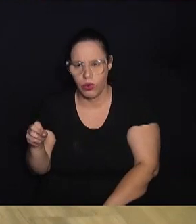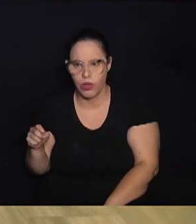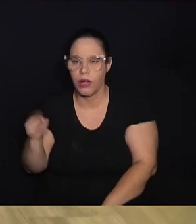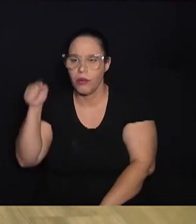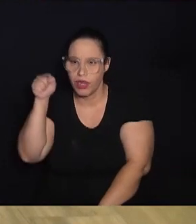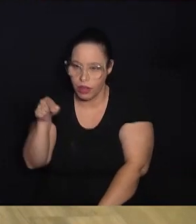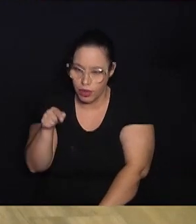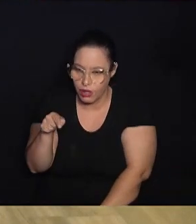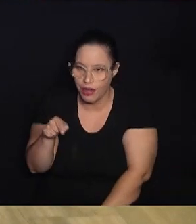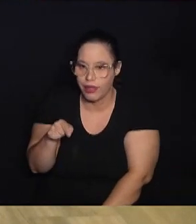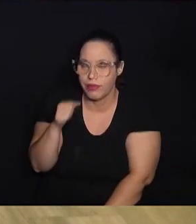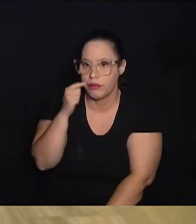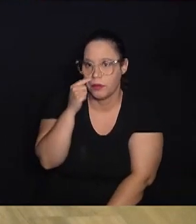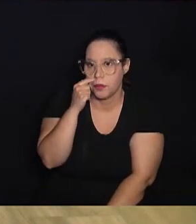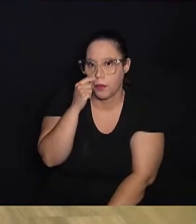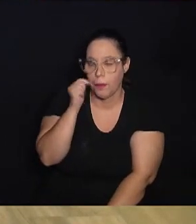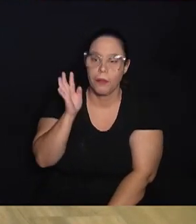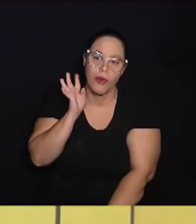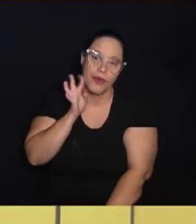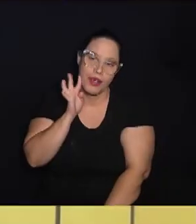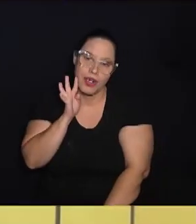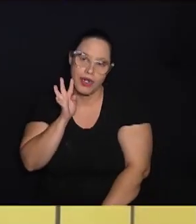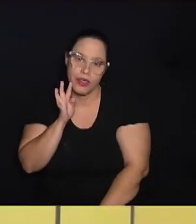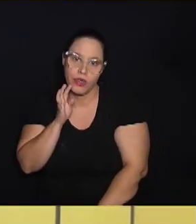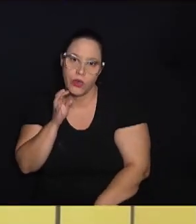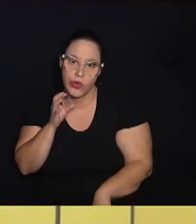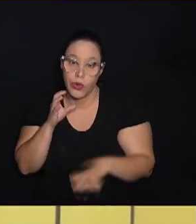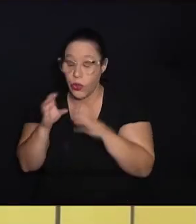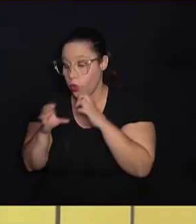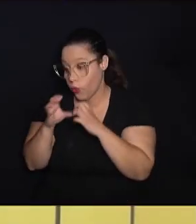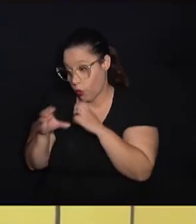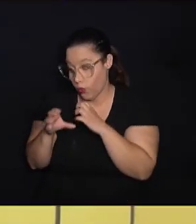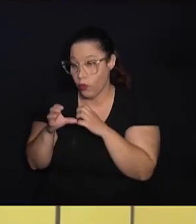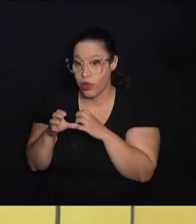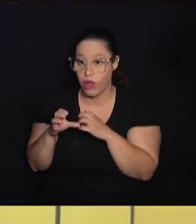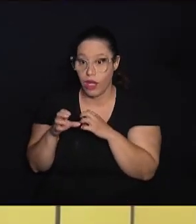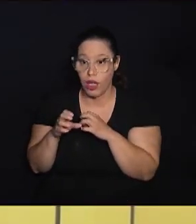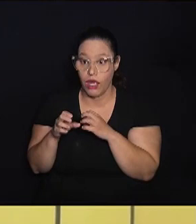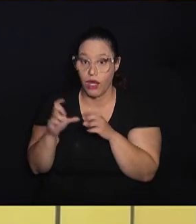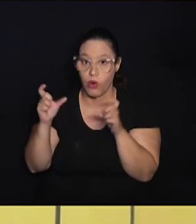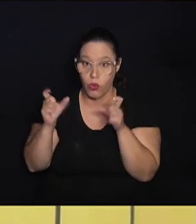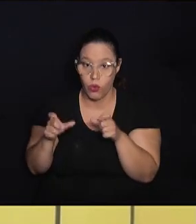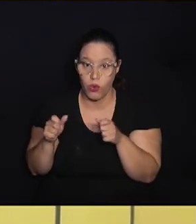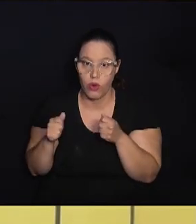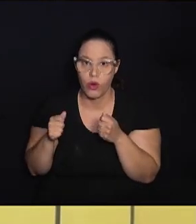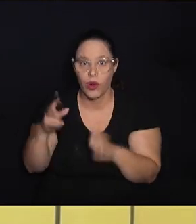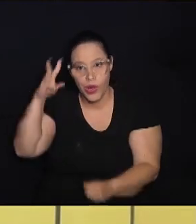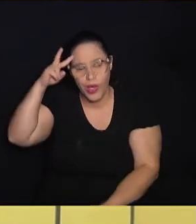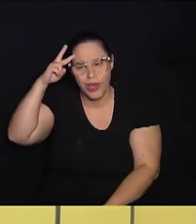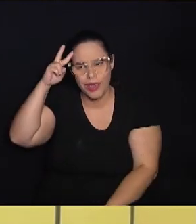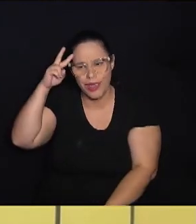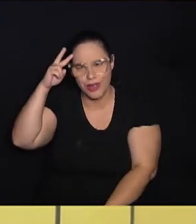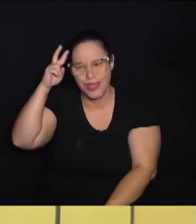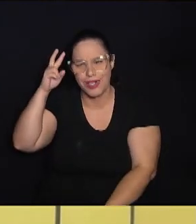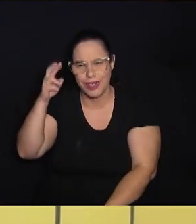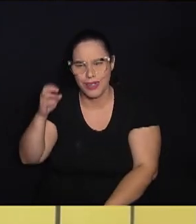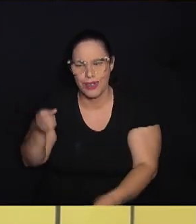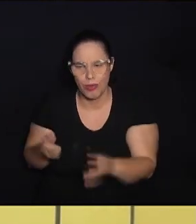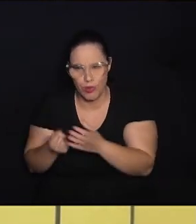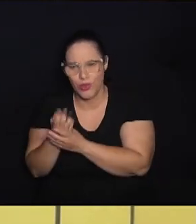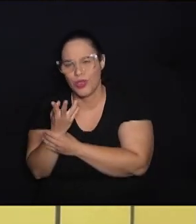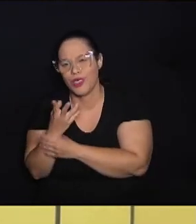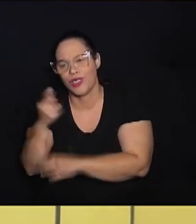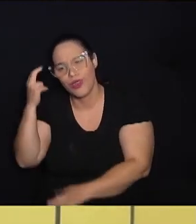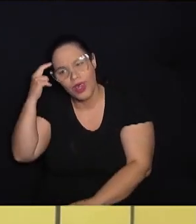para quem quiser ver né e e o bacana é isso E aí eu tento contar um pouquinho realmente quando é possível quando eu lembro também né de como surgiu a ideia para